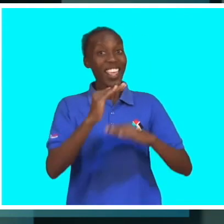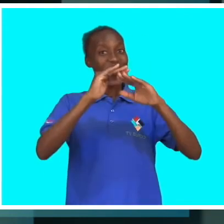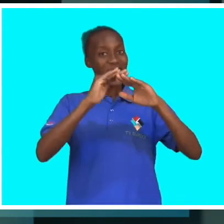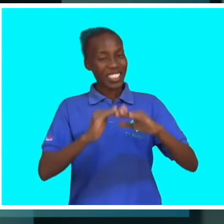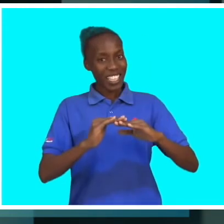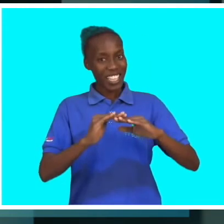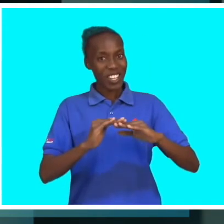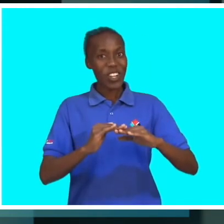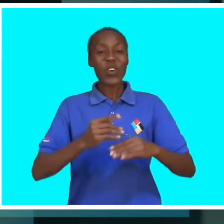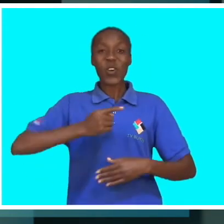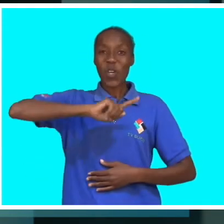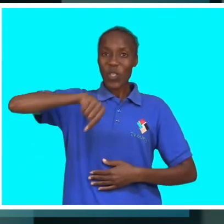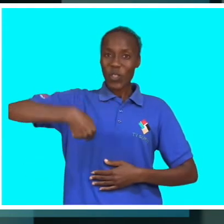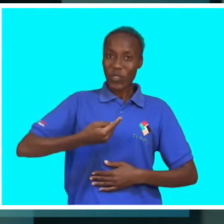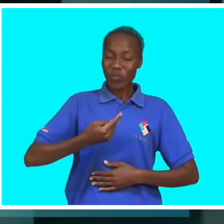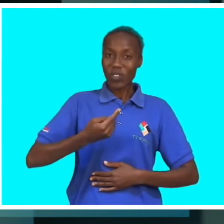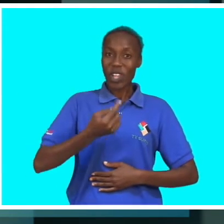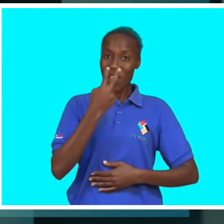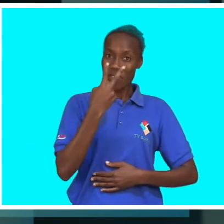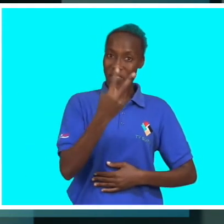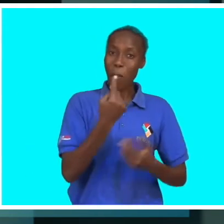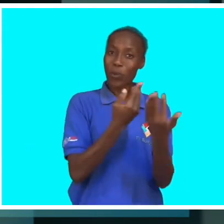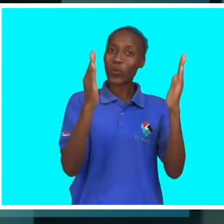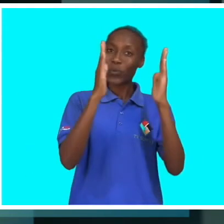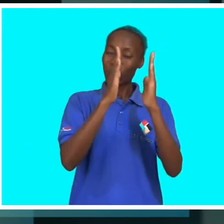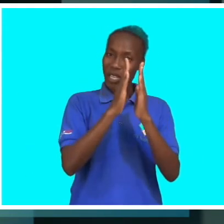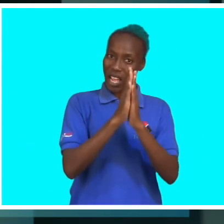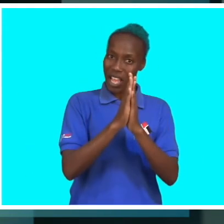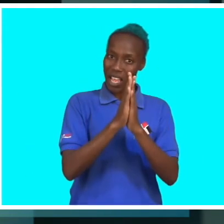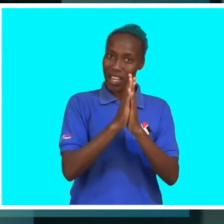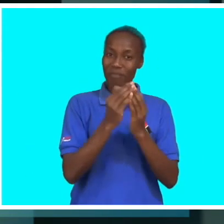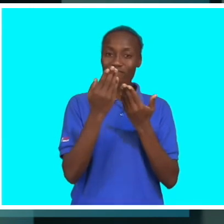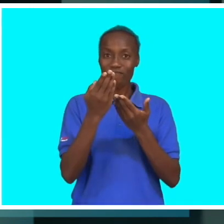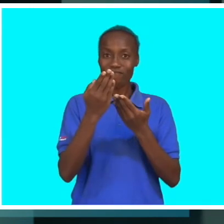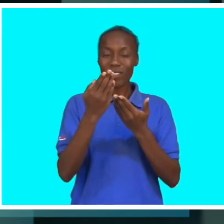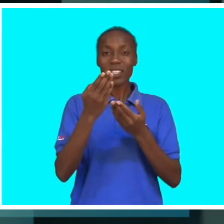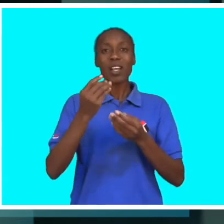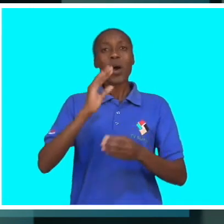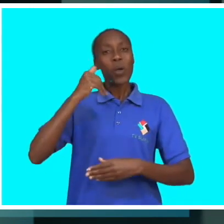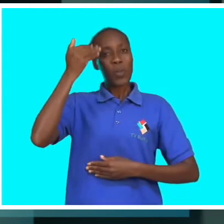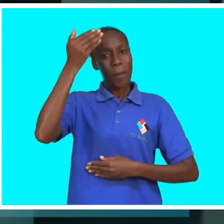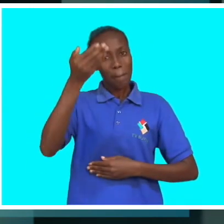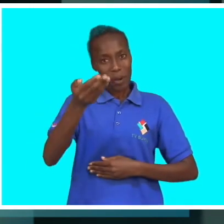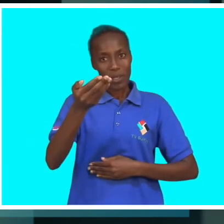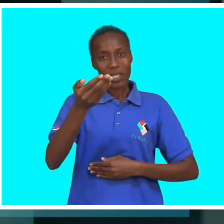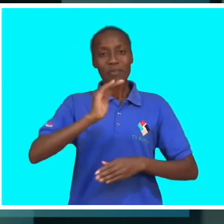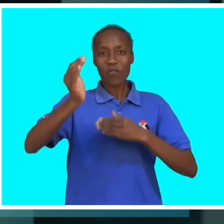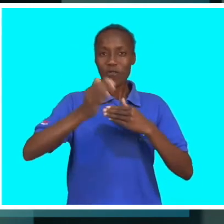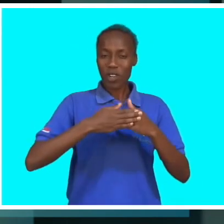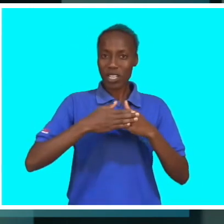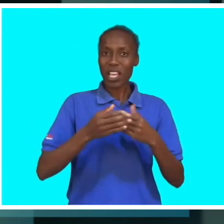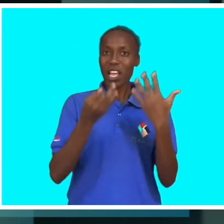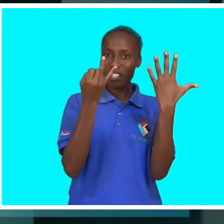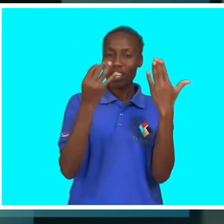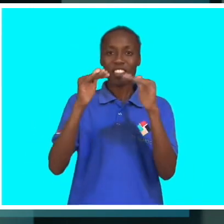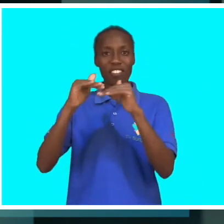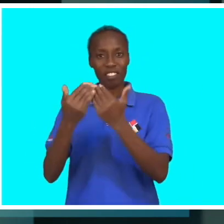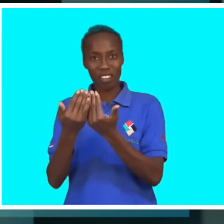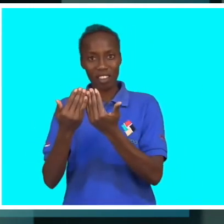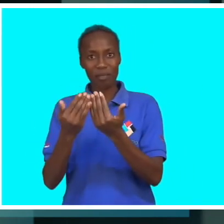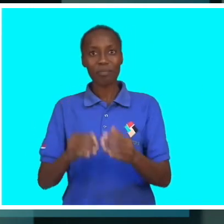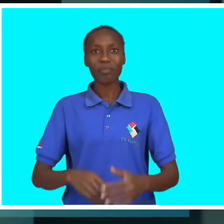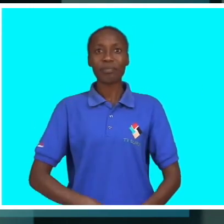que esteve na nossa companhia, o nosso muito obrigado pela sua audiência. Nós voltamos daqui a